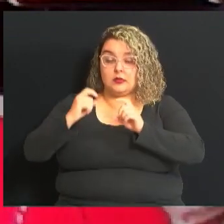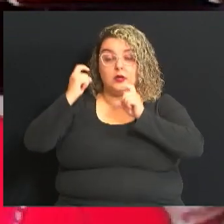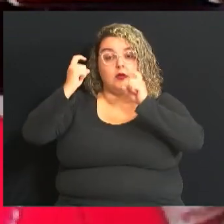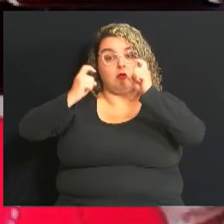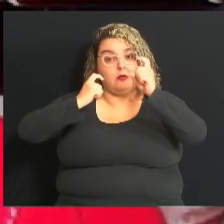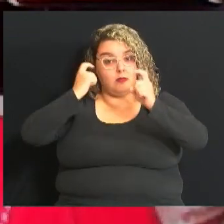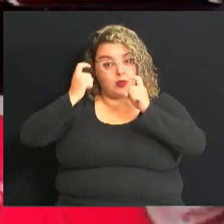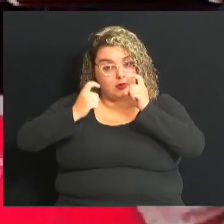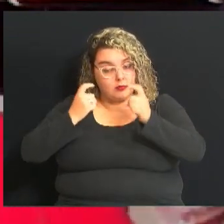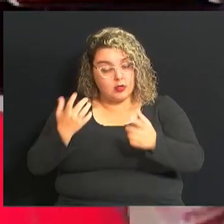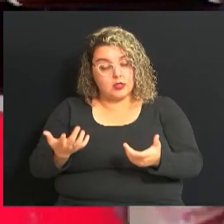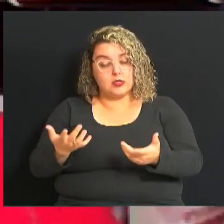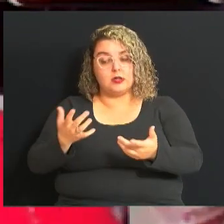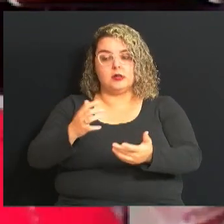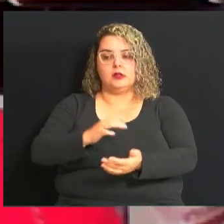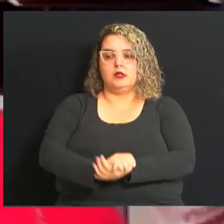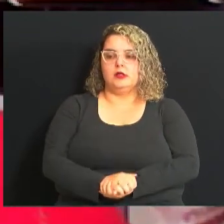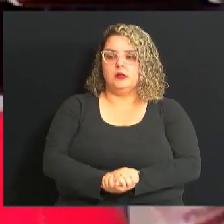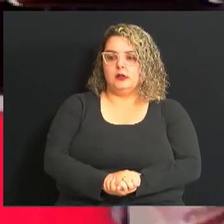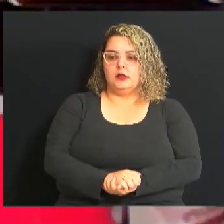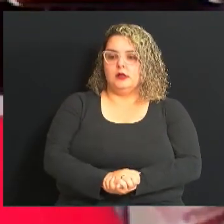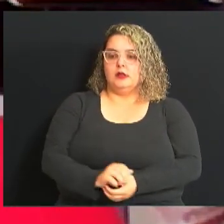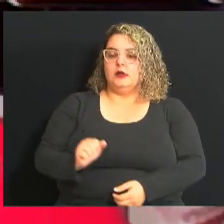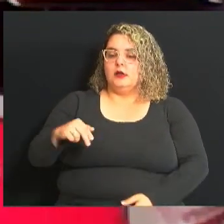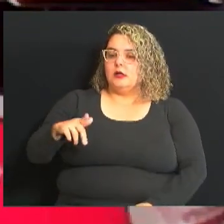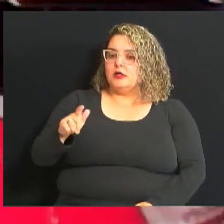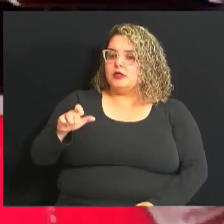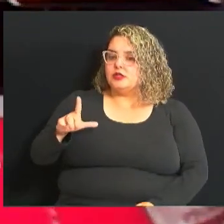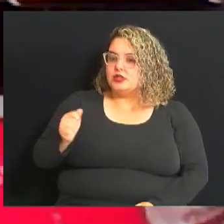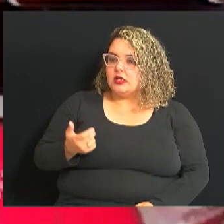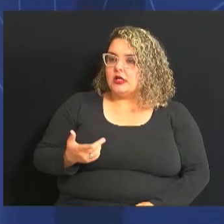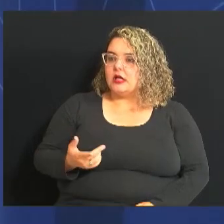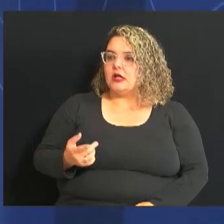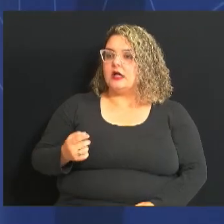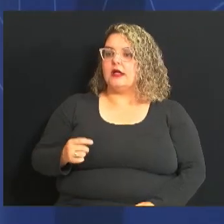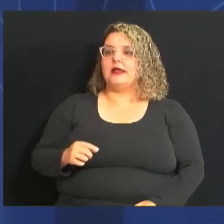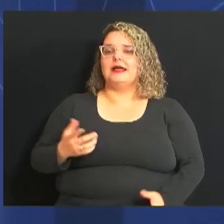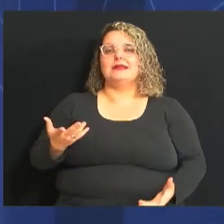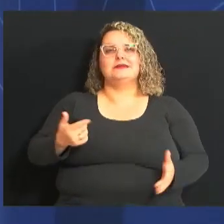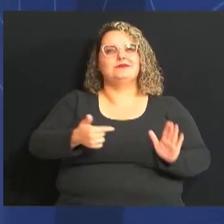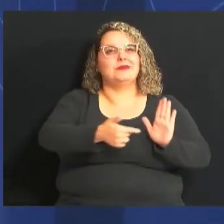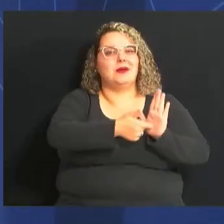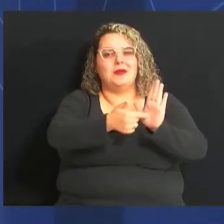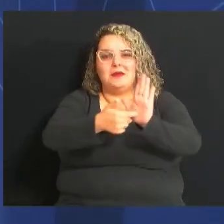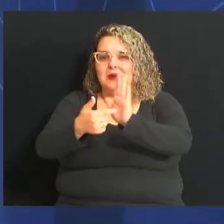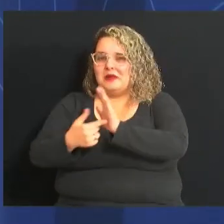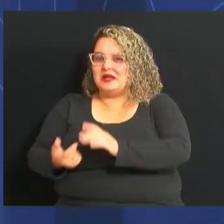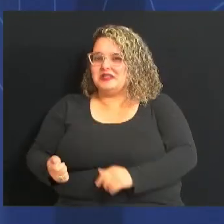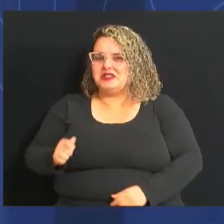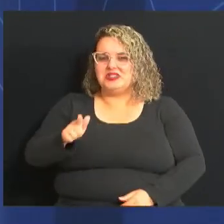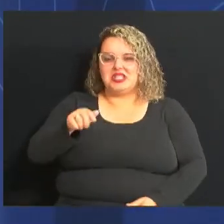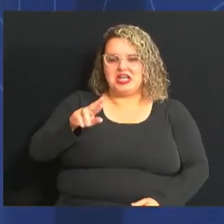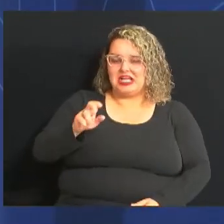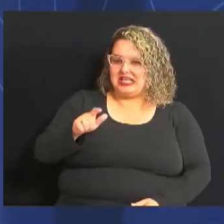preocupação, né? Ângela, essa intensa exposição de agressores e